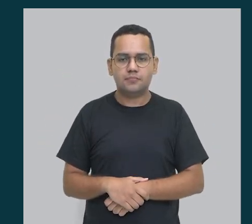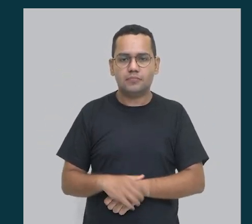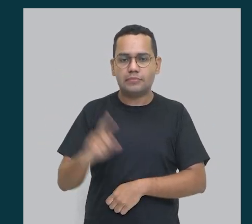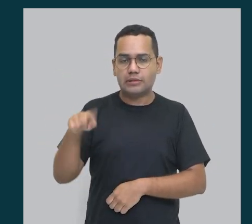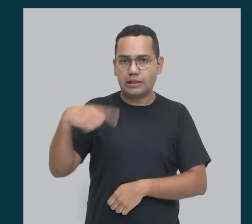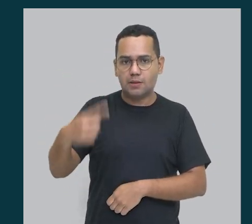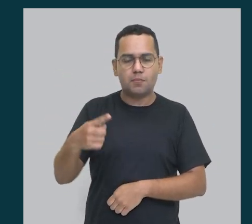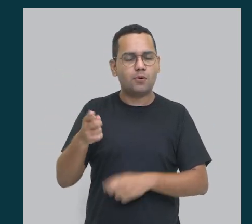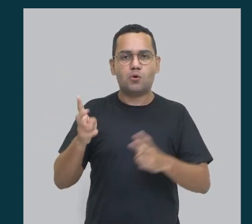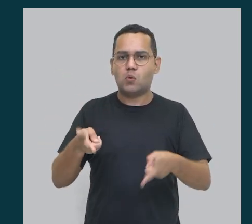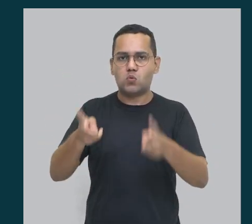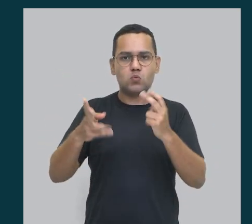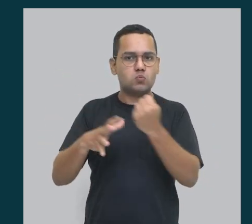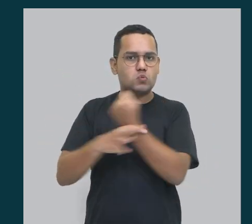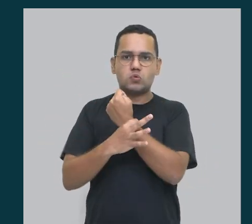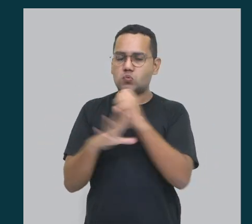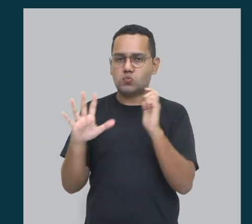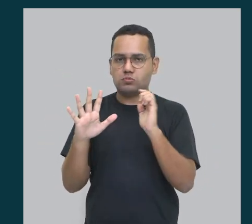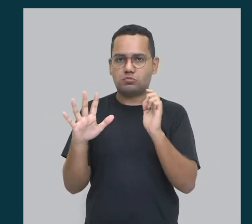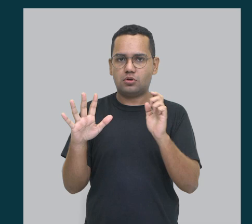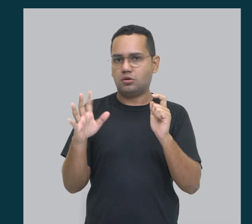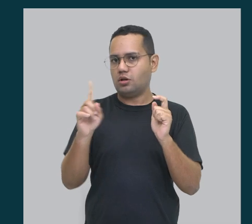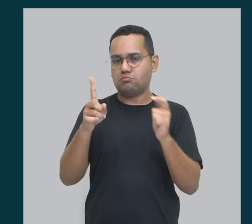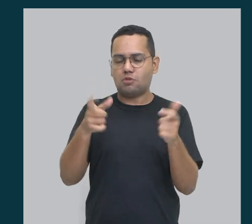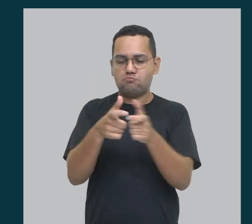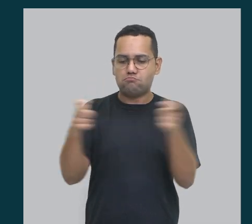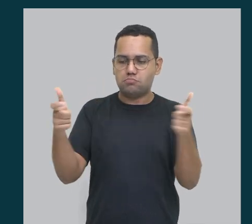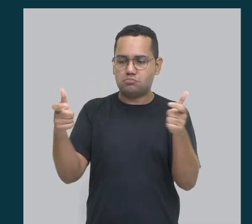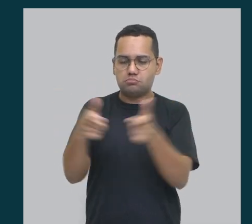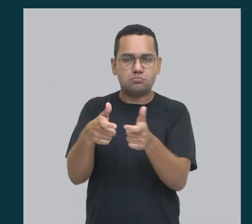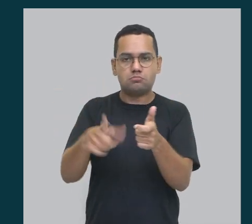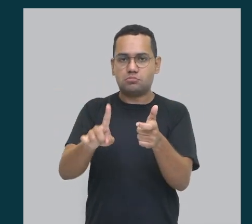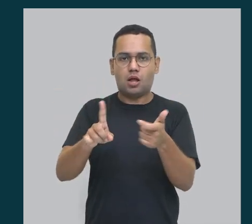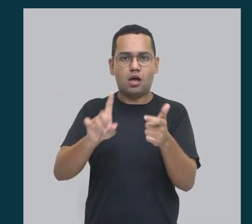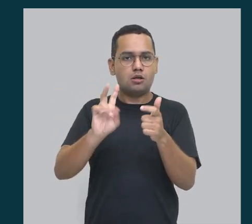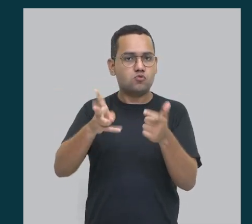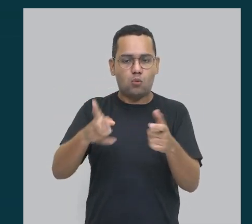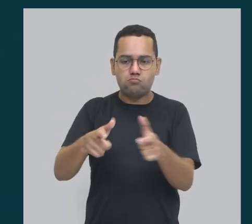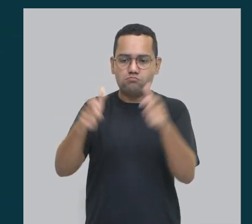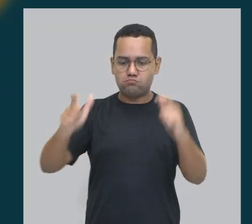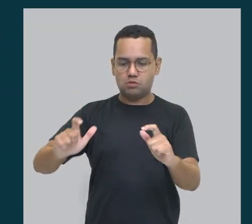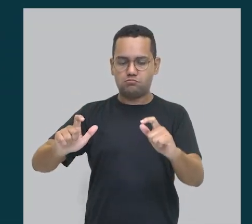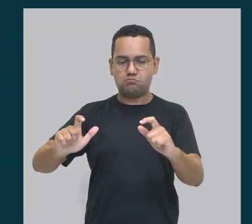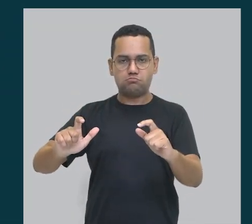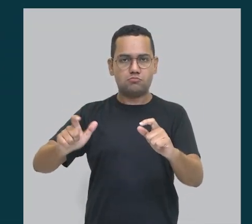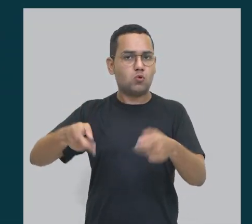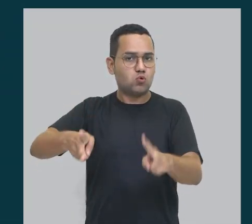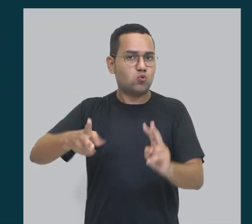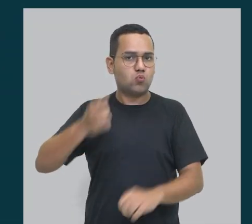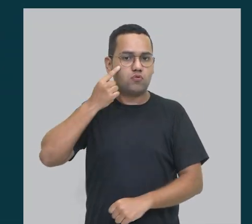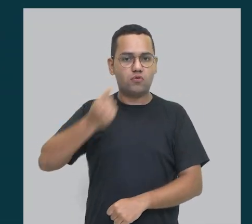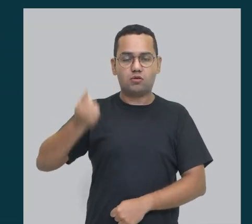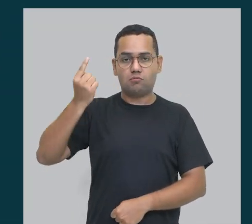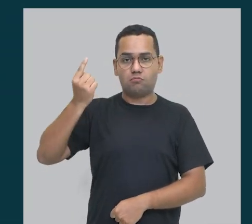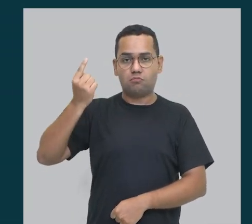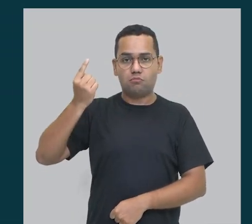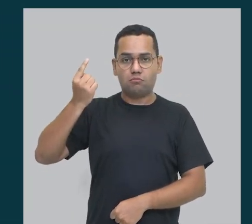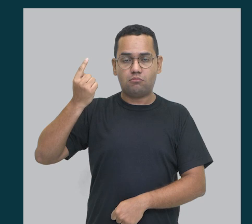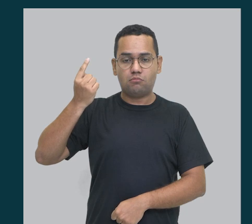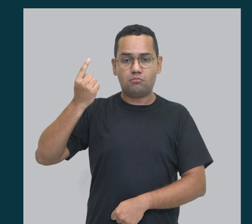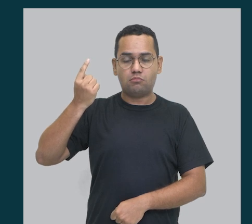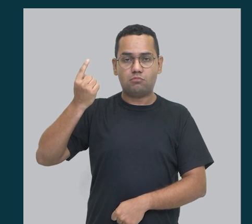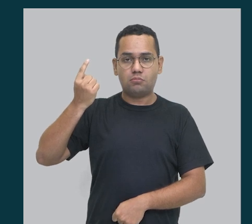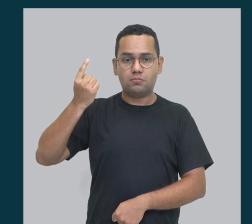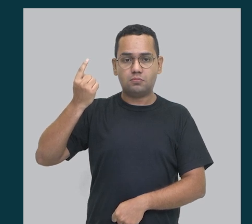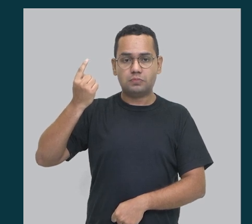tamanho estável, ele não vai aumentar e nem vai diminuir. Tá? Acompanha de novo,